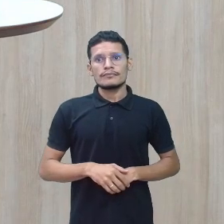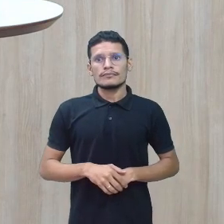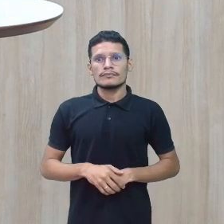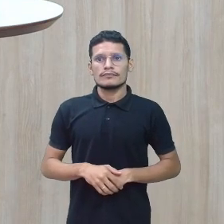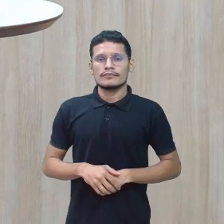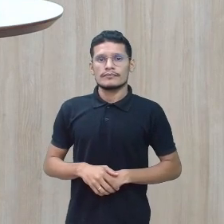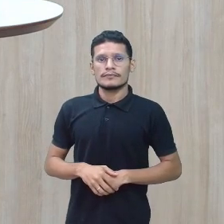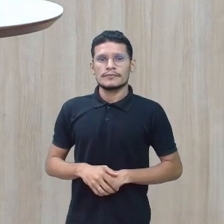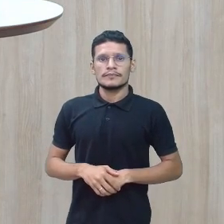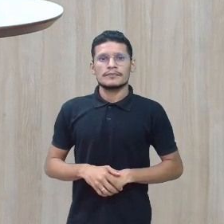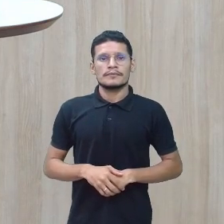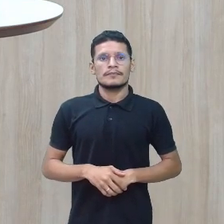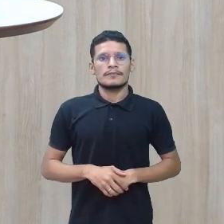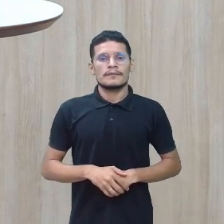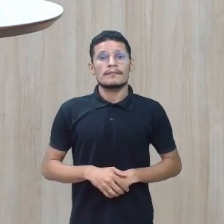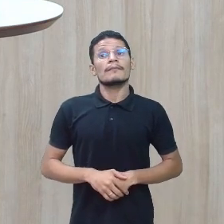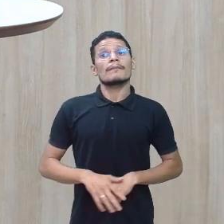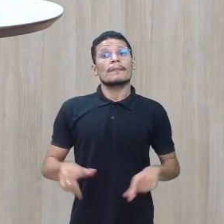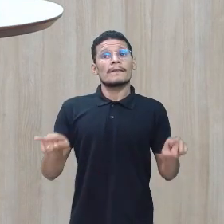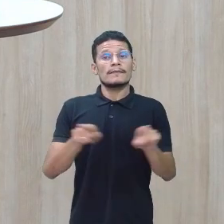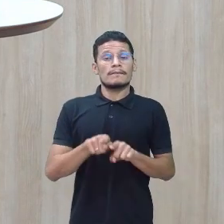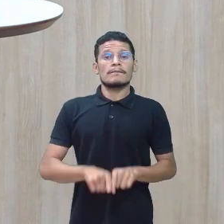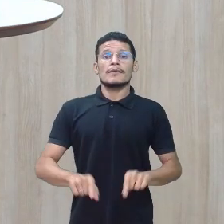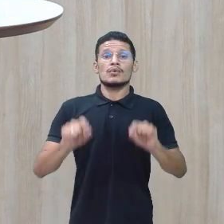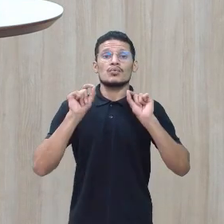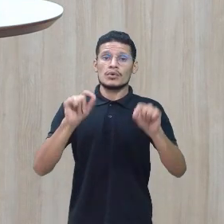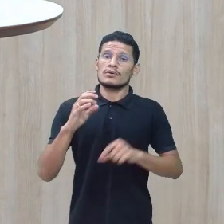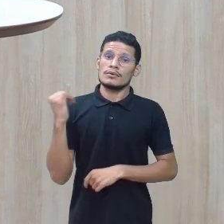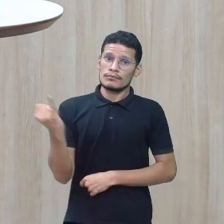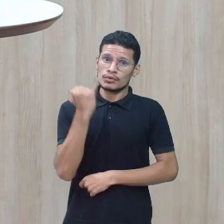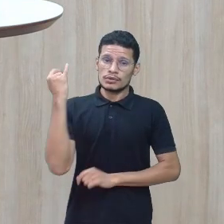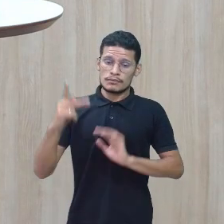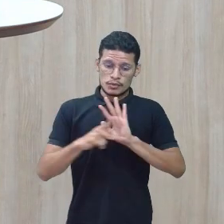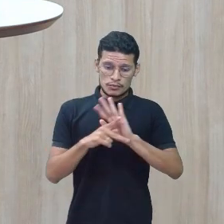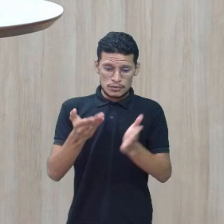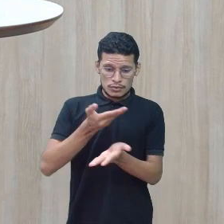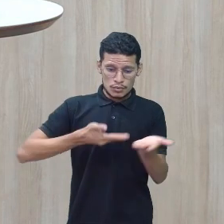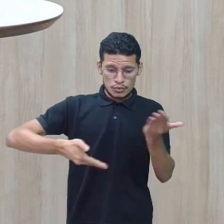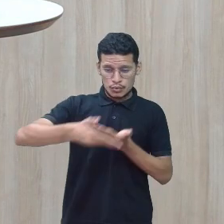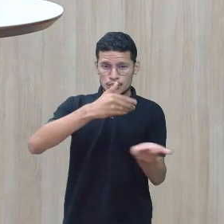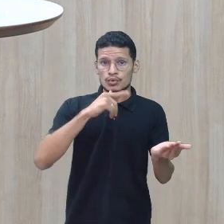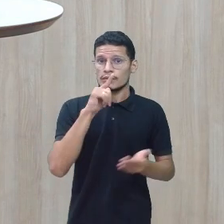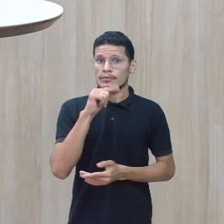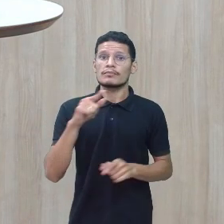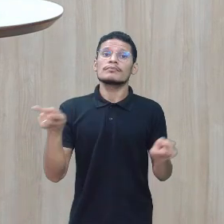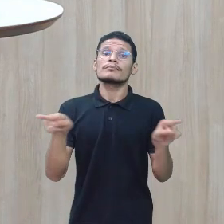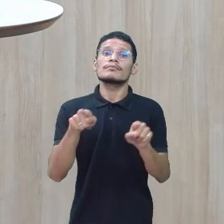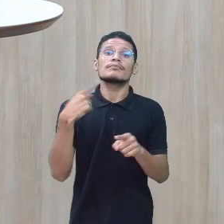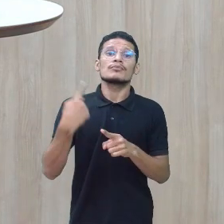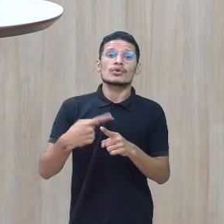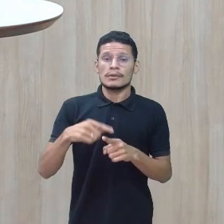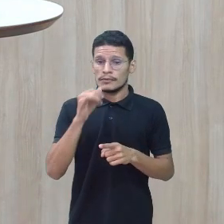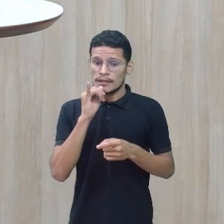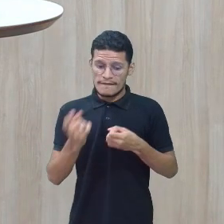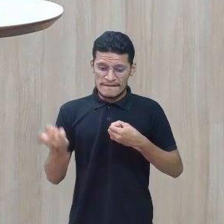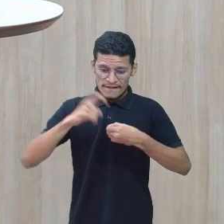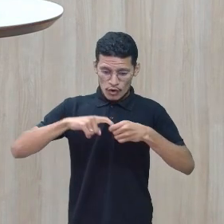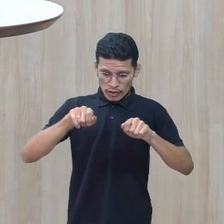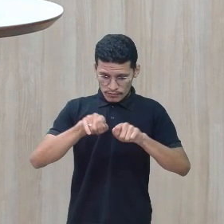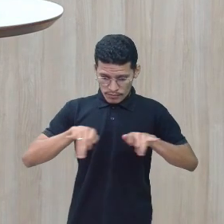precipitação e infiltração. E também a importância do ciclo da água, porque a água retorna para o